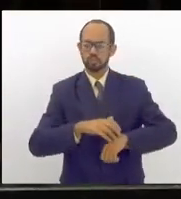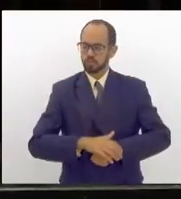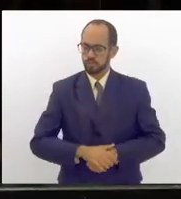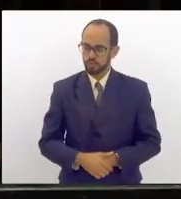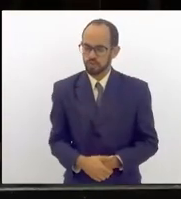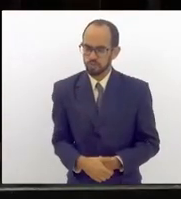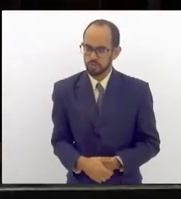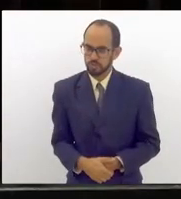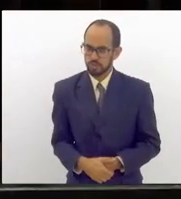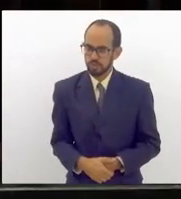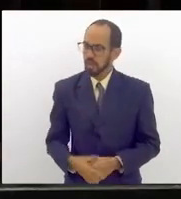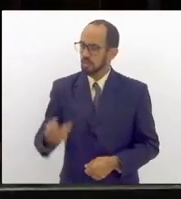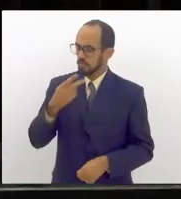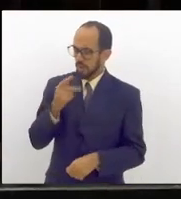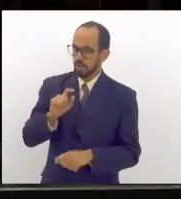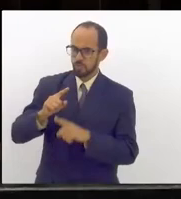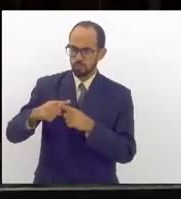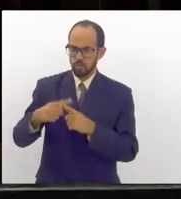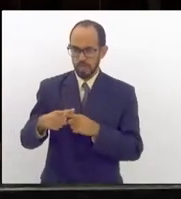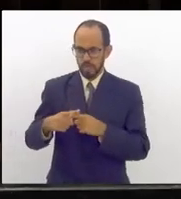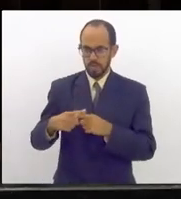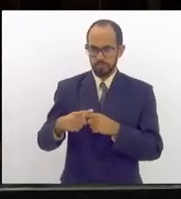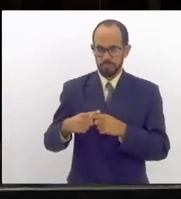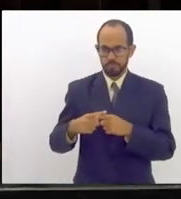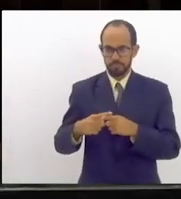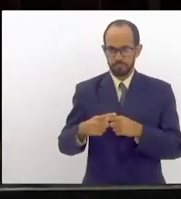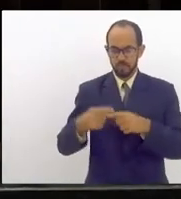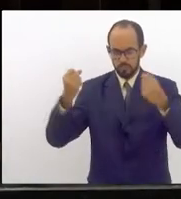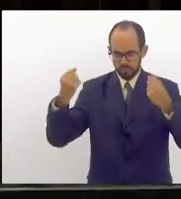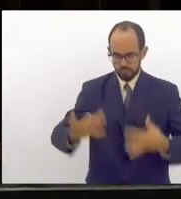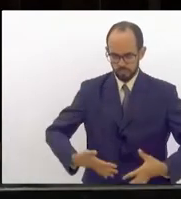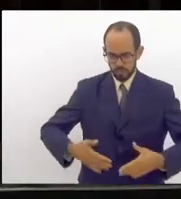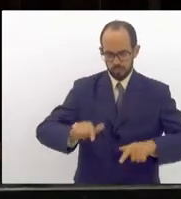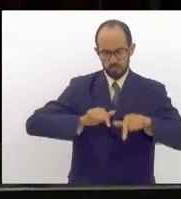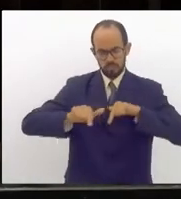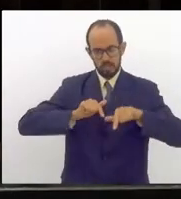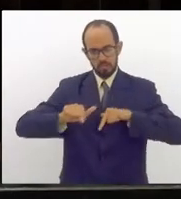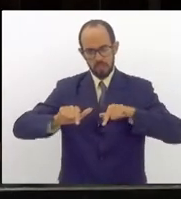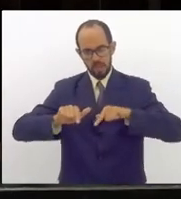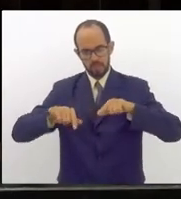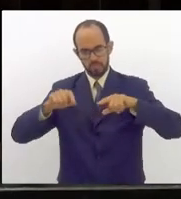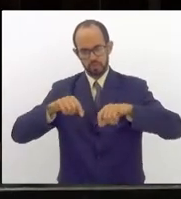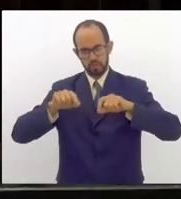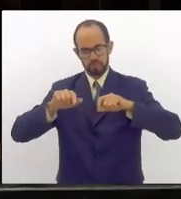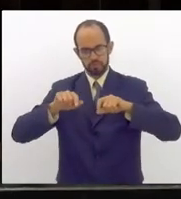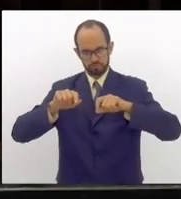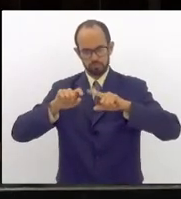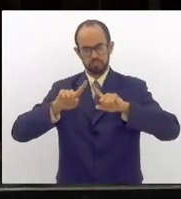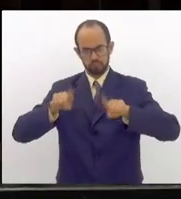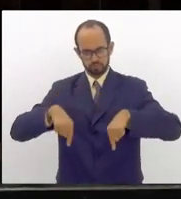porque De tanto eu colocar isso no conselho estado de emprego e renda onde eu sou Conselheiro pela cute